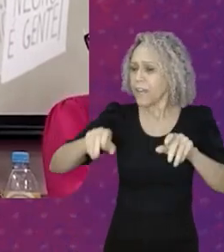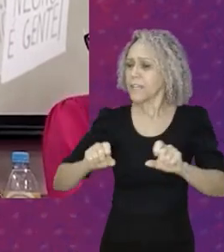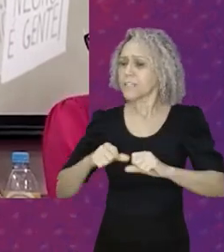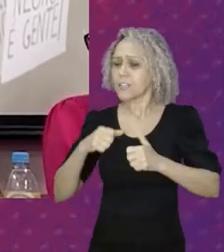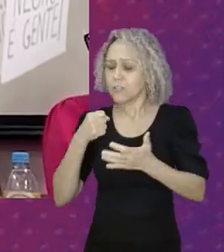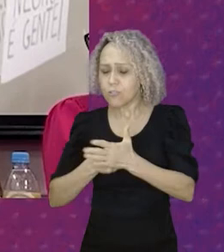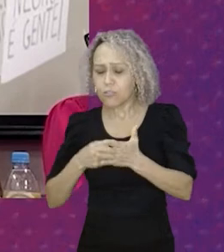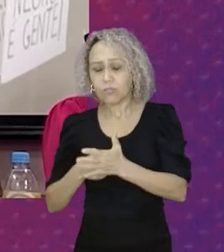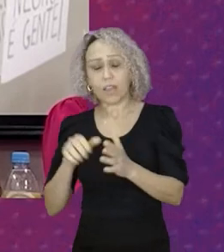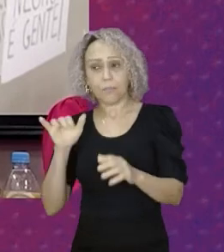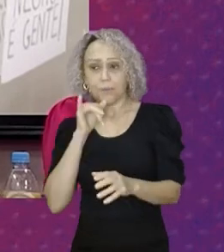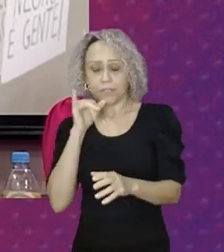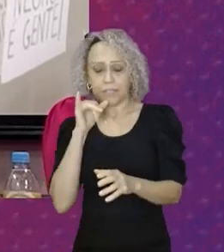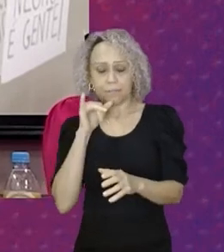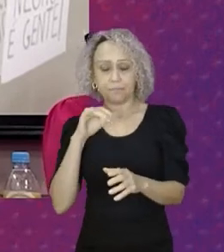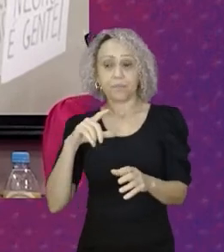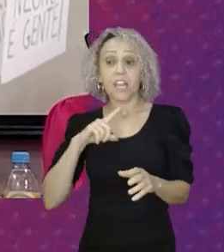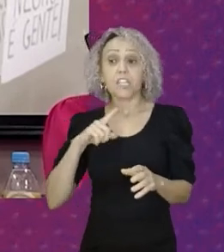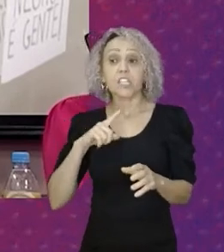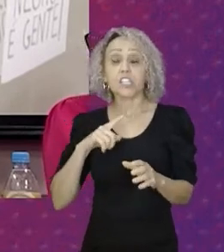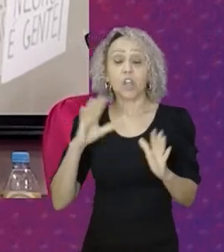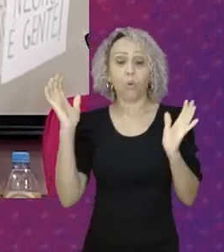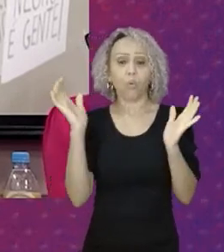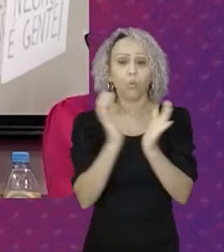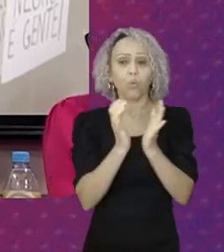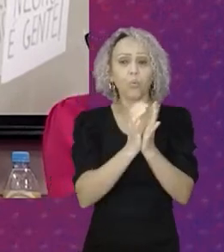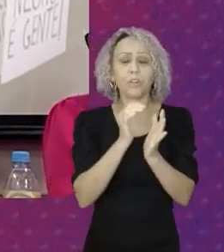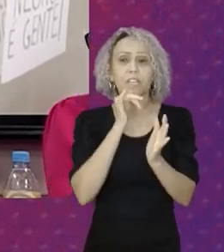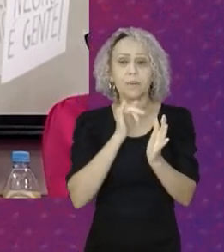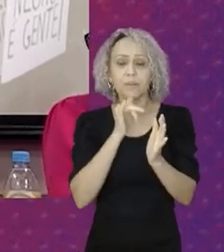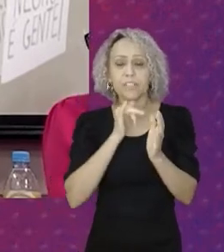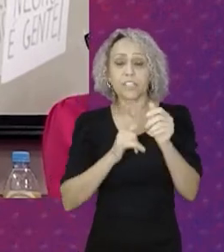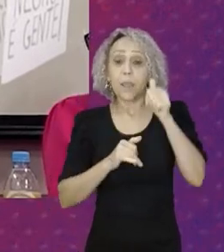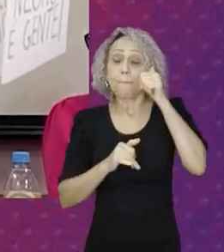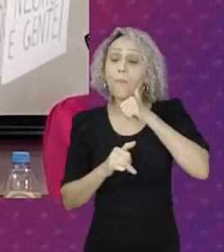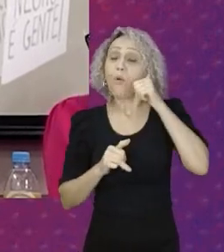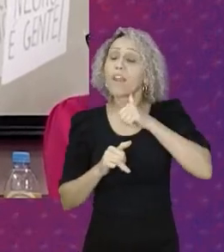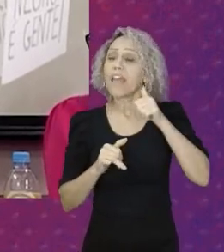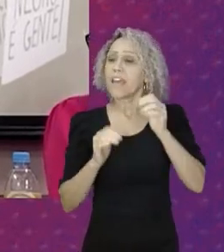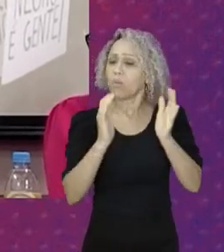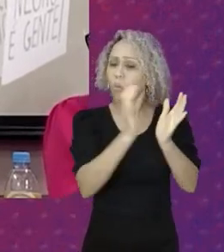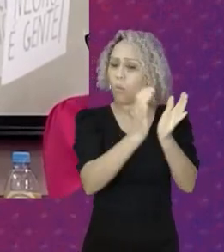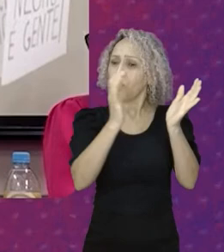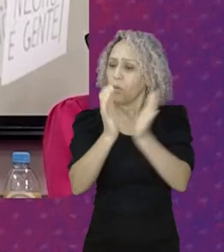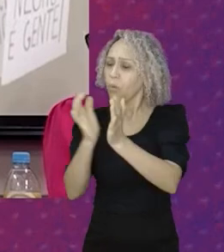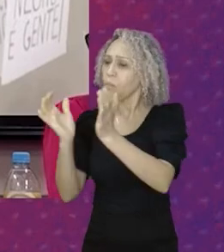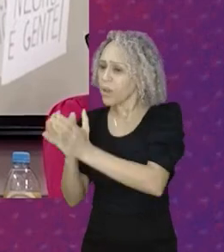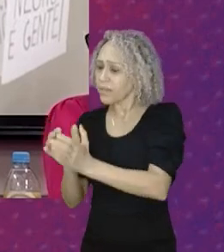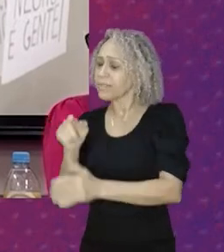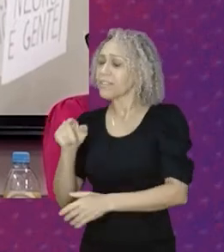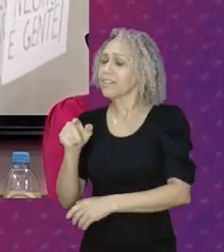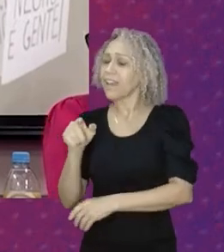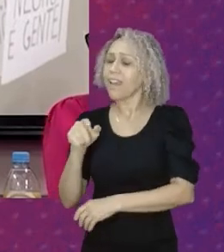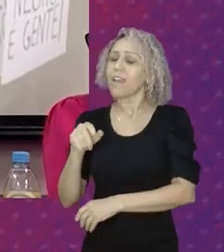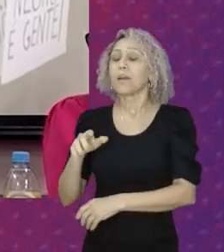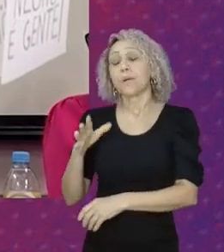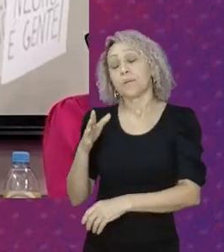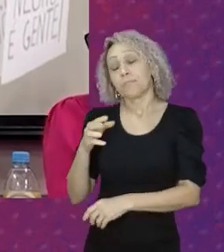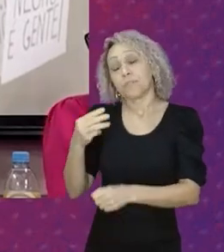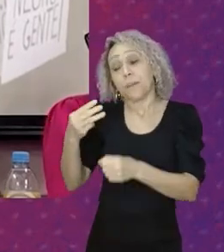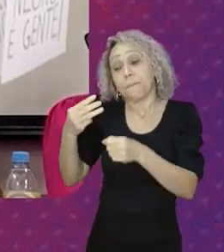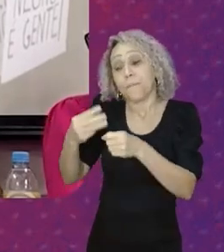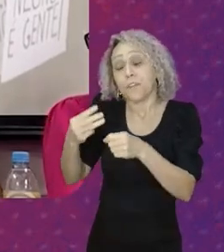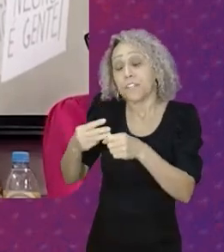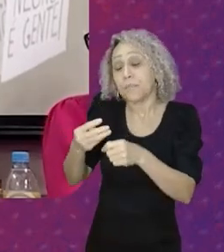Rosário, né? Em vários lugares do Brasil, quase todo município mineiro, você chega, tem uma irmandade do Rosário. Era o